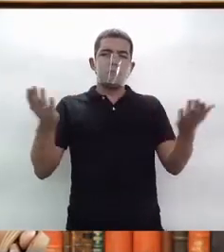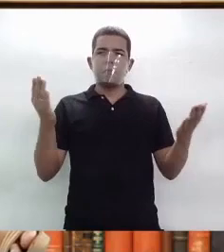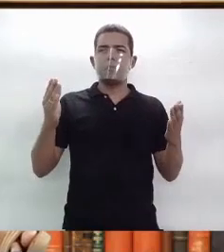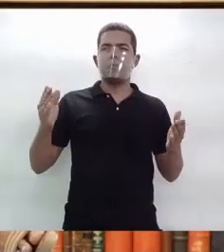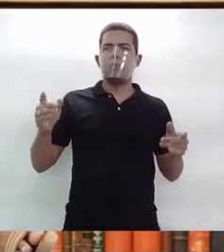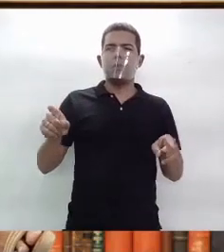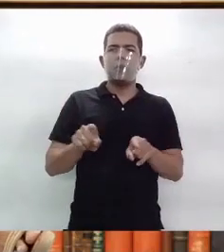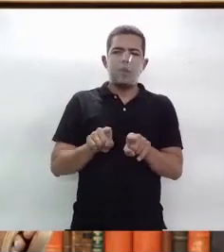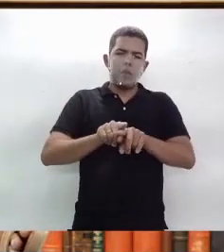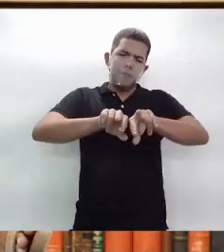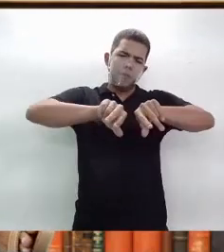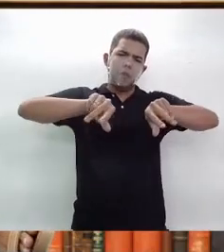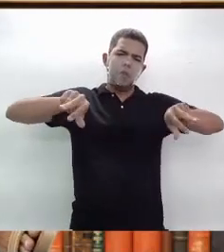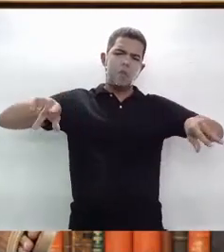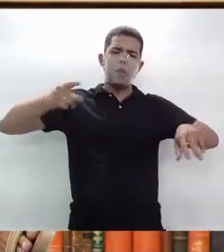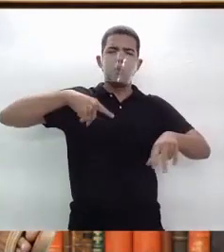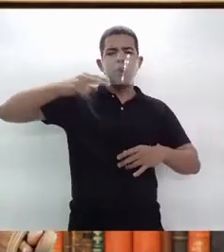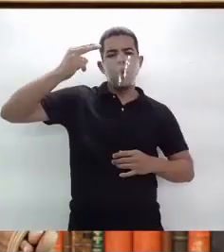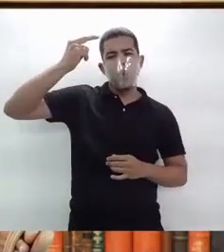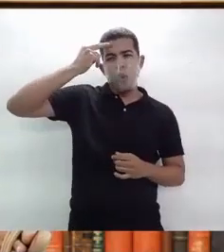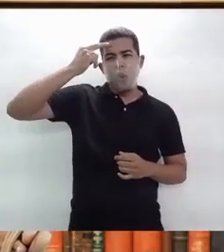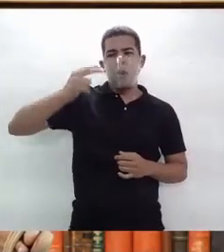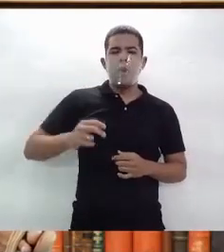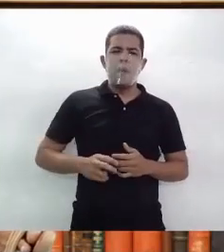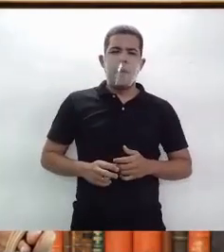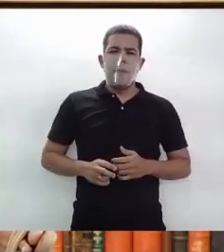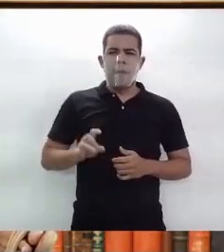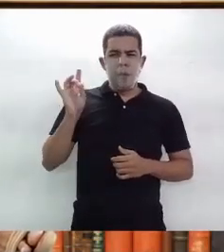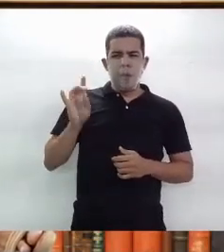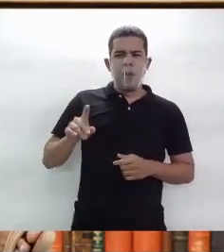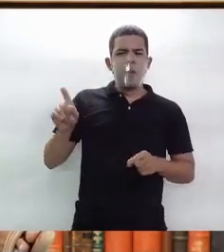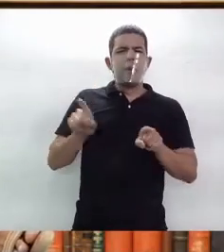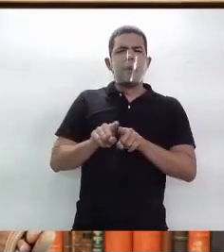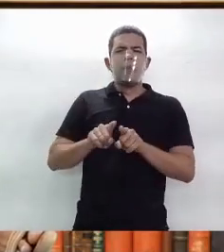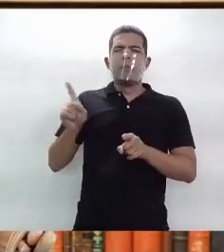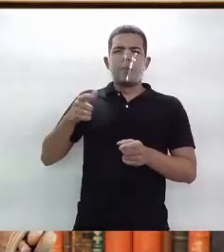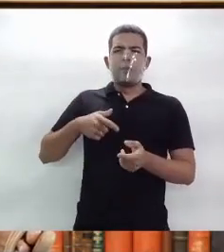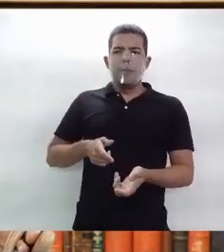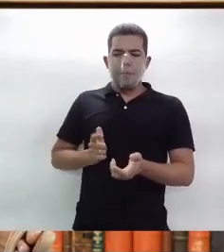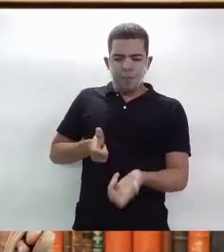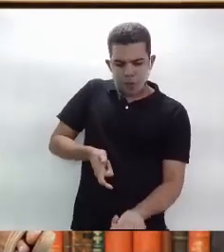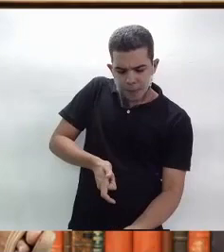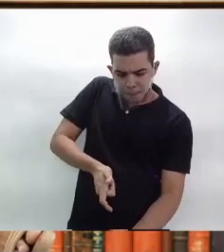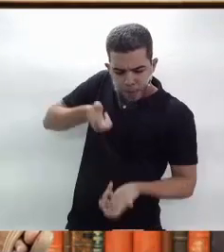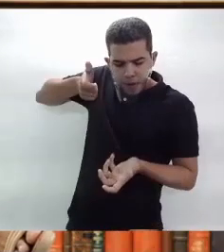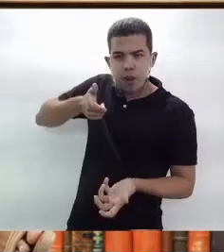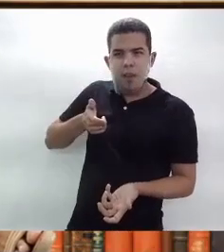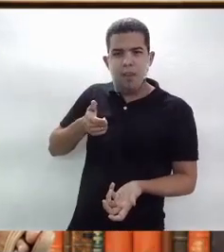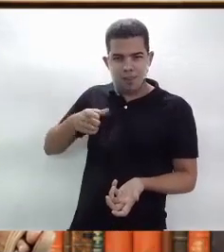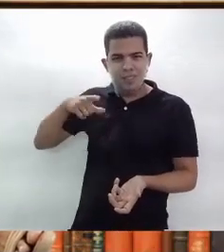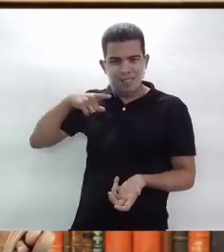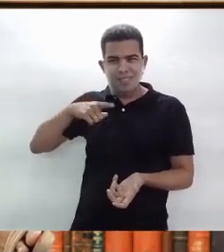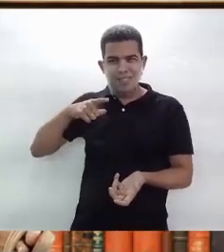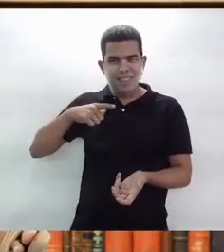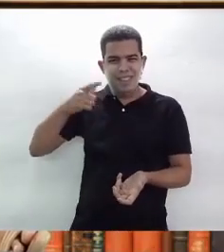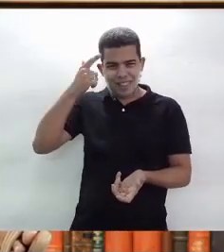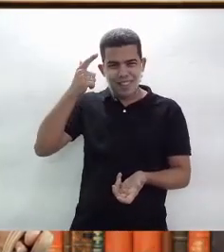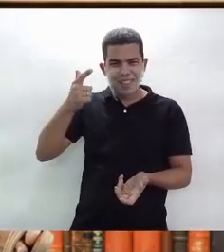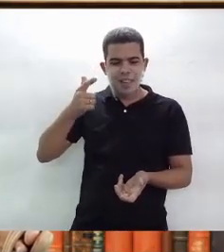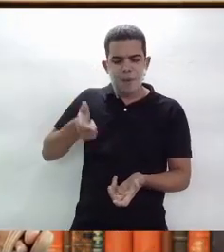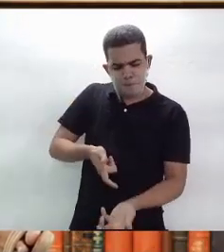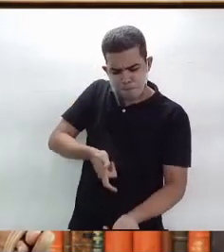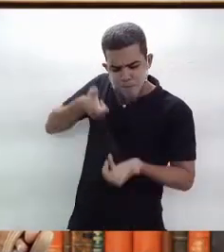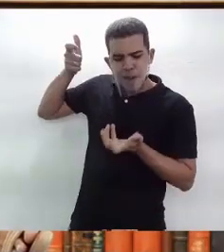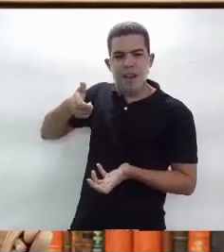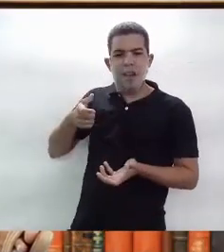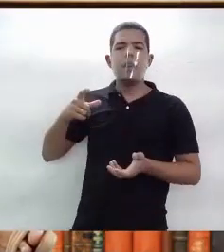e valorização dessa nossa cultura. Não só isso, mas também bacamateiros. E você sabe o que é bacamateiros? Sei. Aquele pé, eu morro